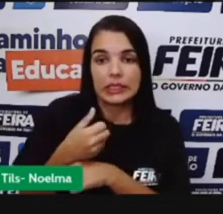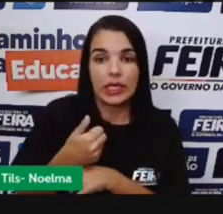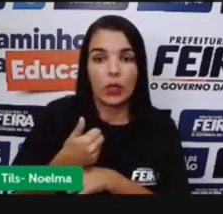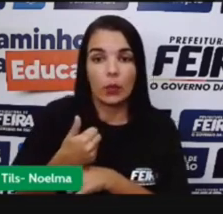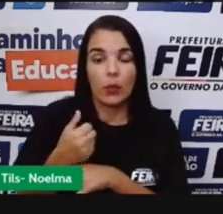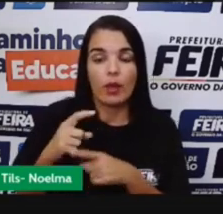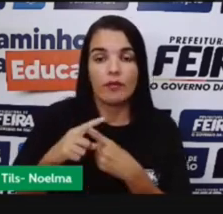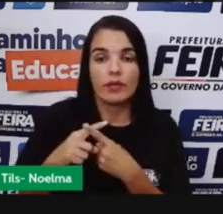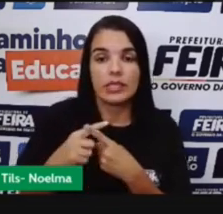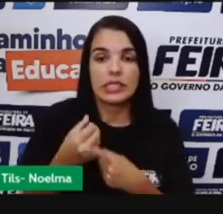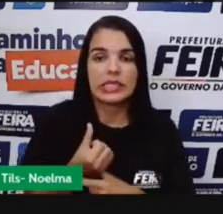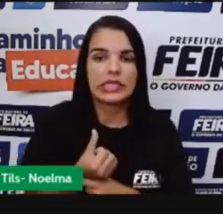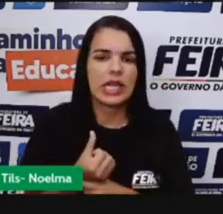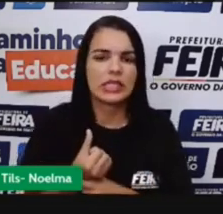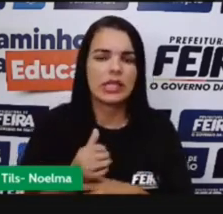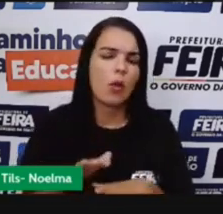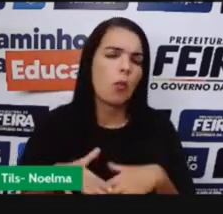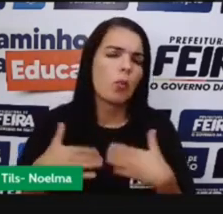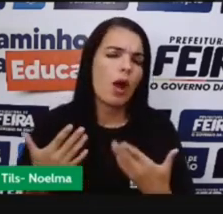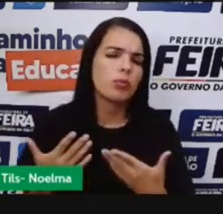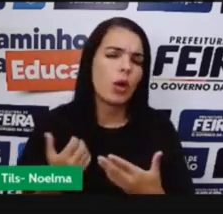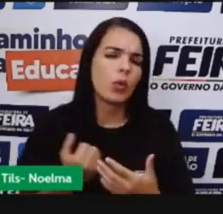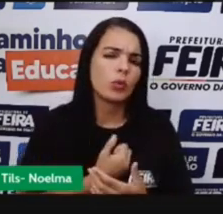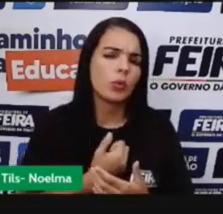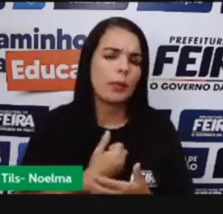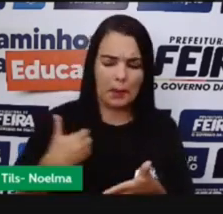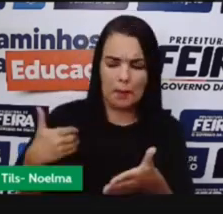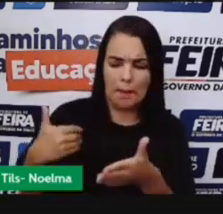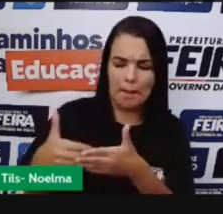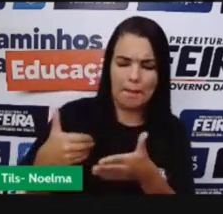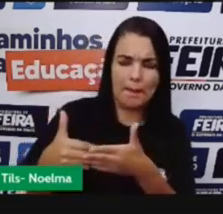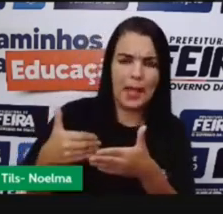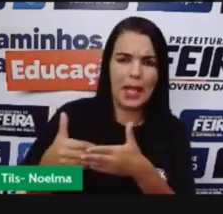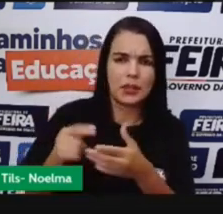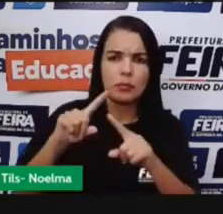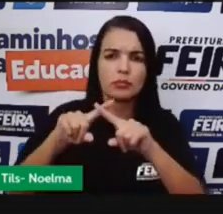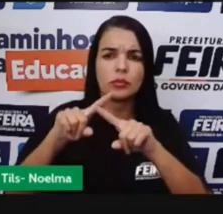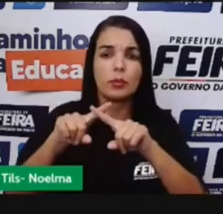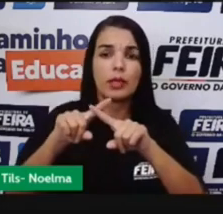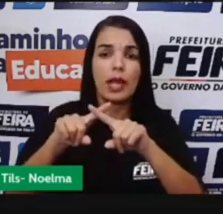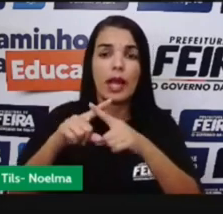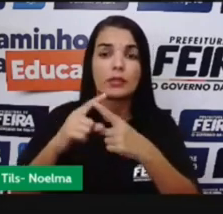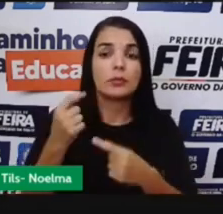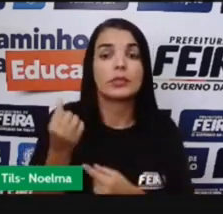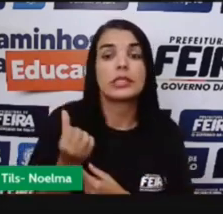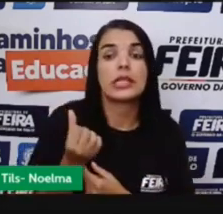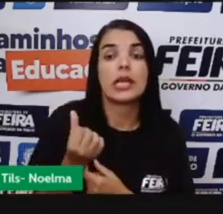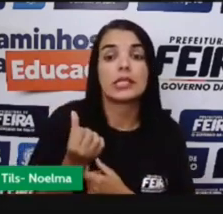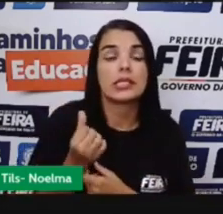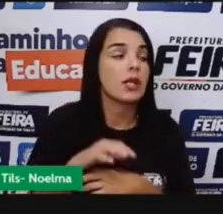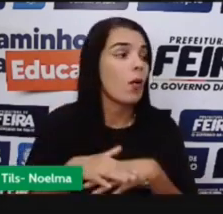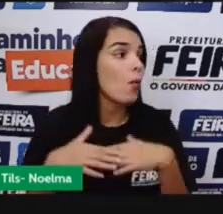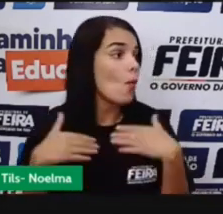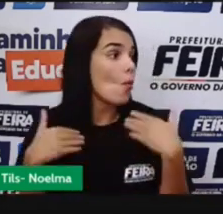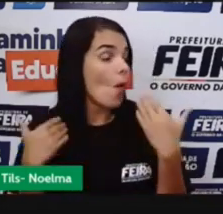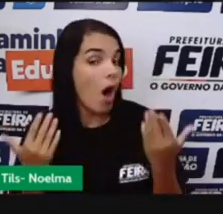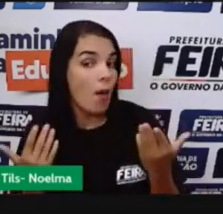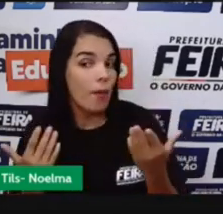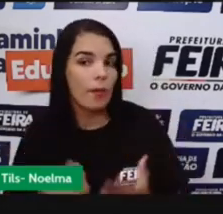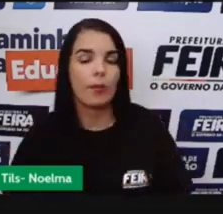ou exatamente daria a resposta 31? Bom, eu sei que 6